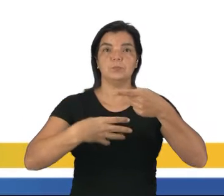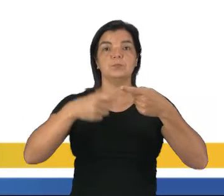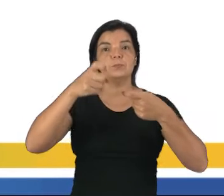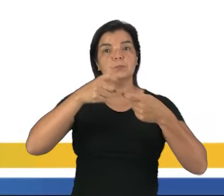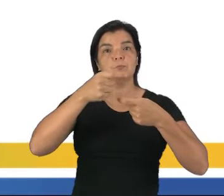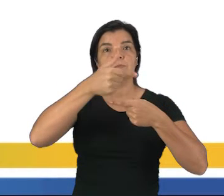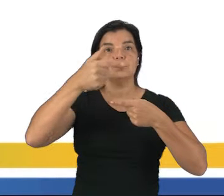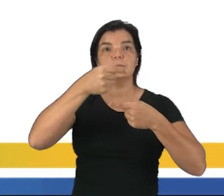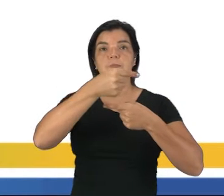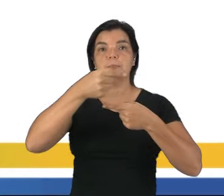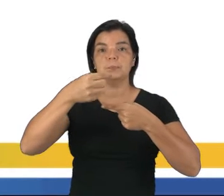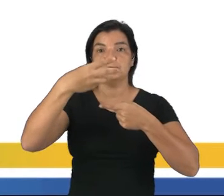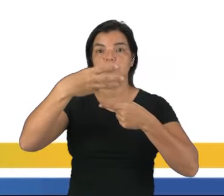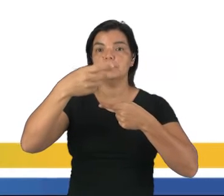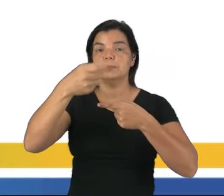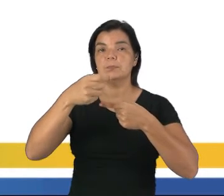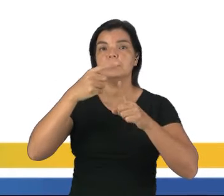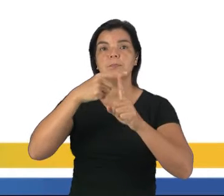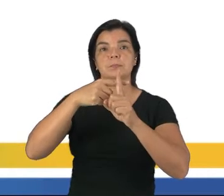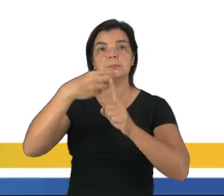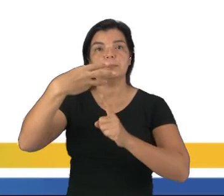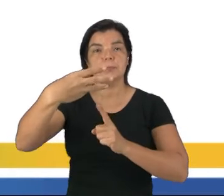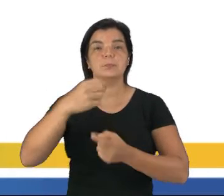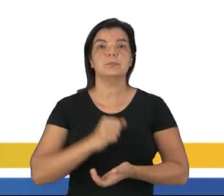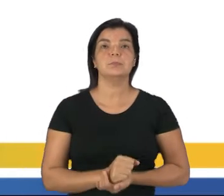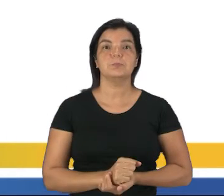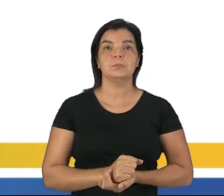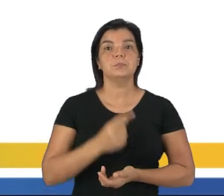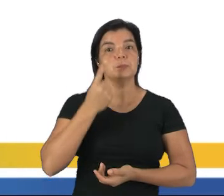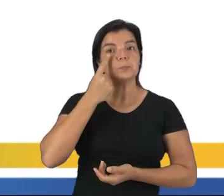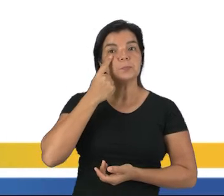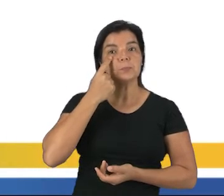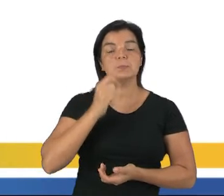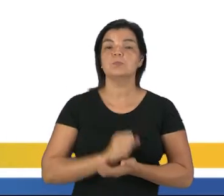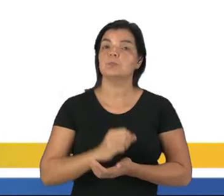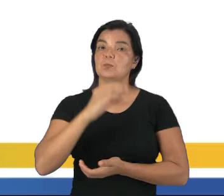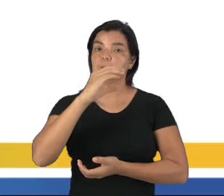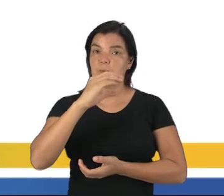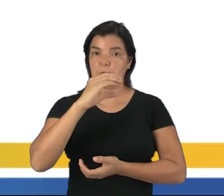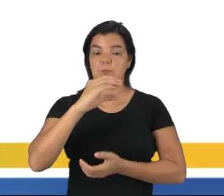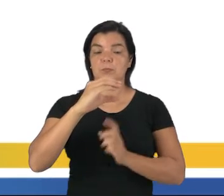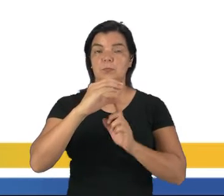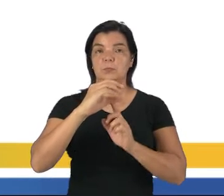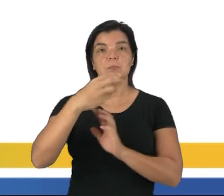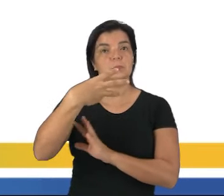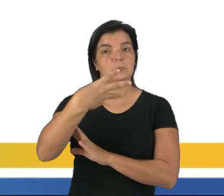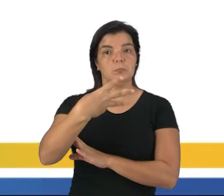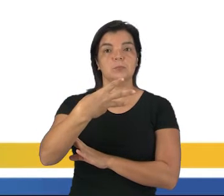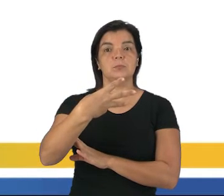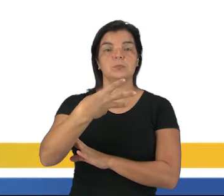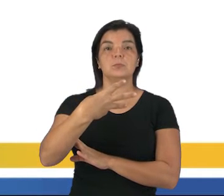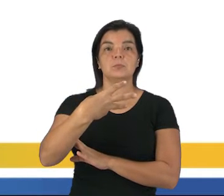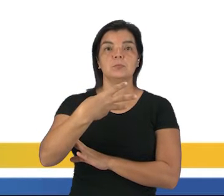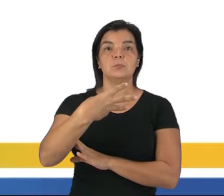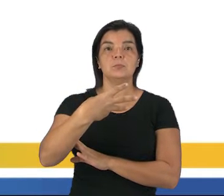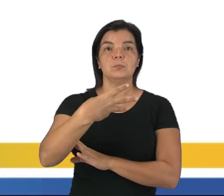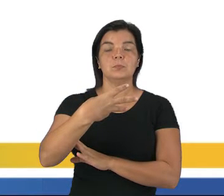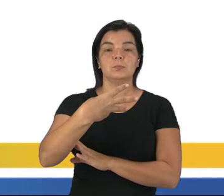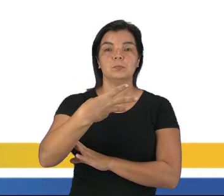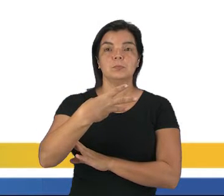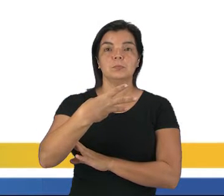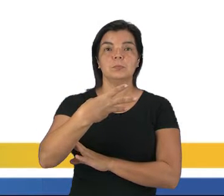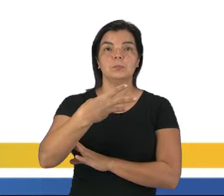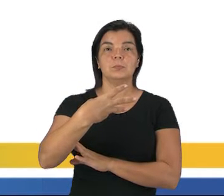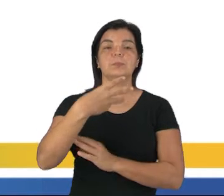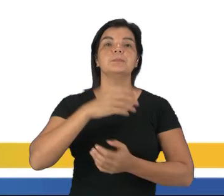x² menos 3x mais 3. Observe aqui que o coeficiente, né, a letra C, o coeficiente C, ele é identificado